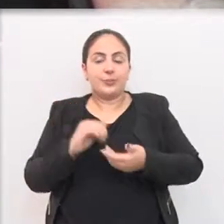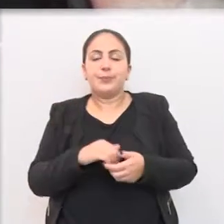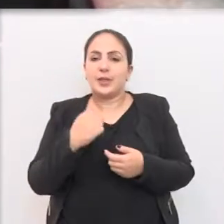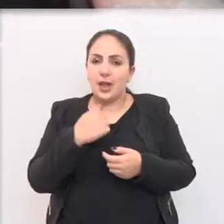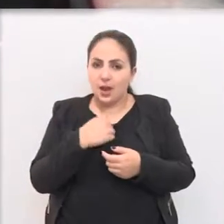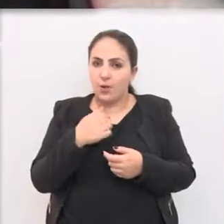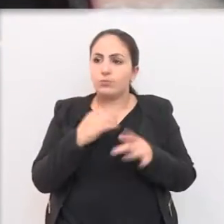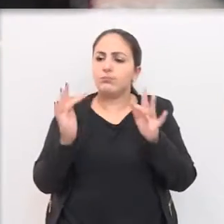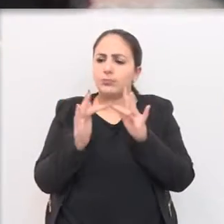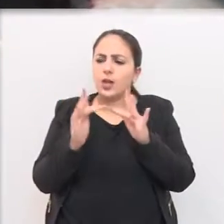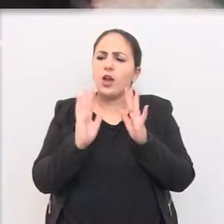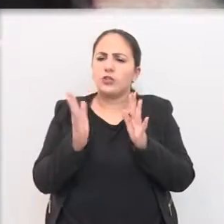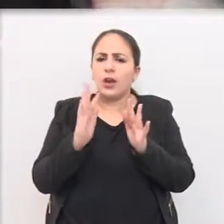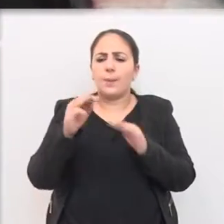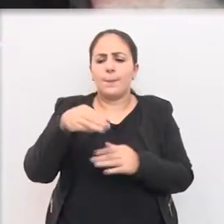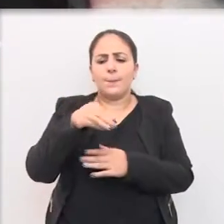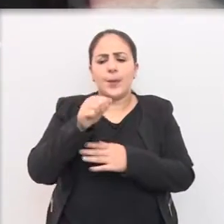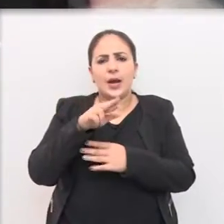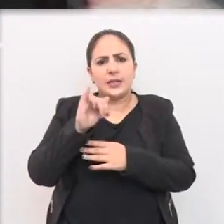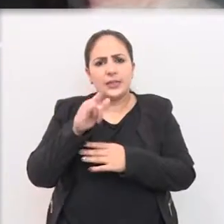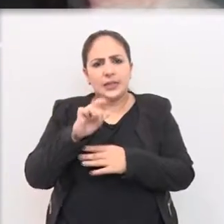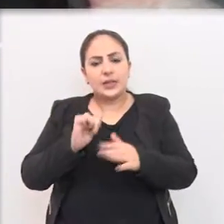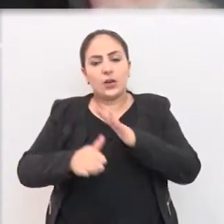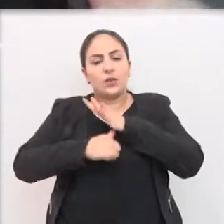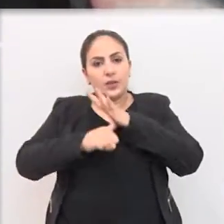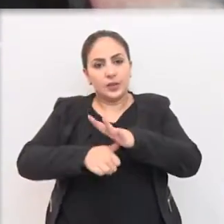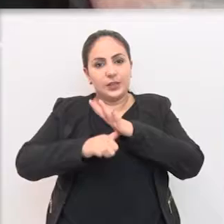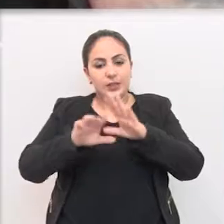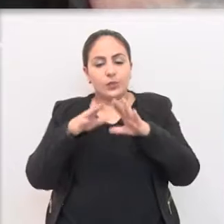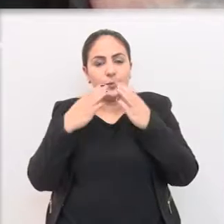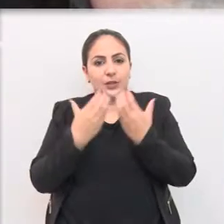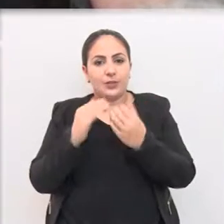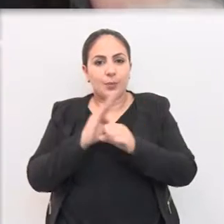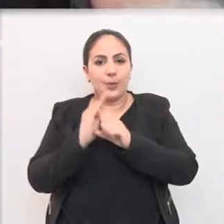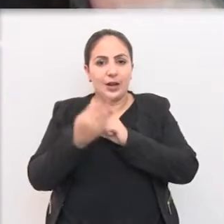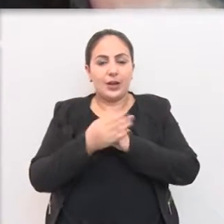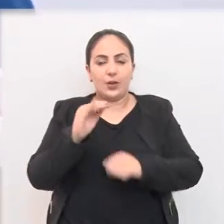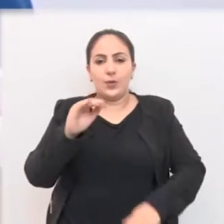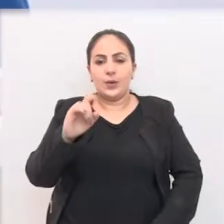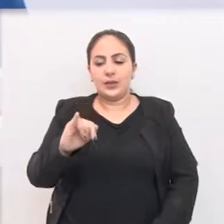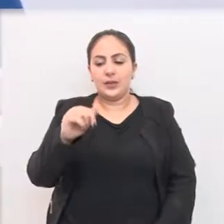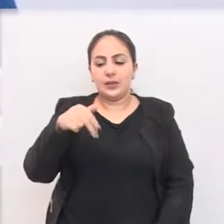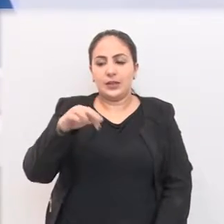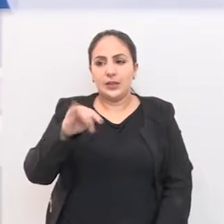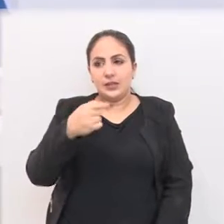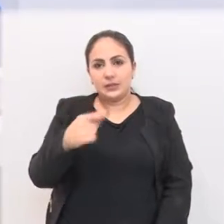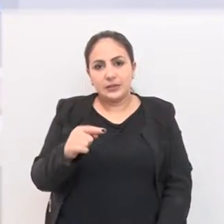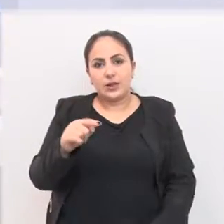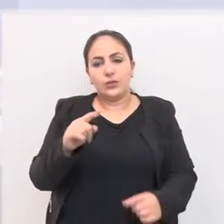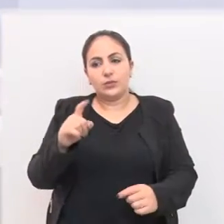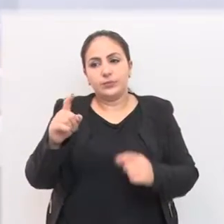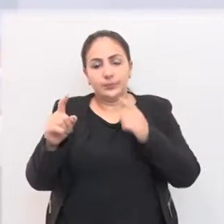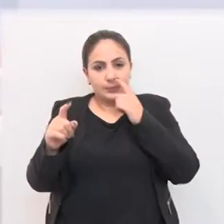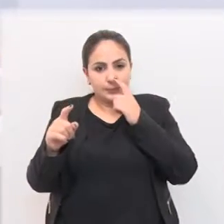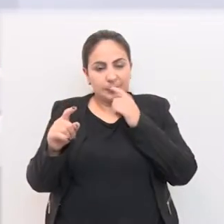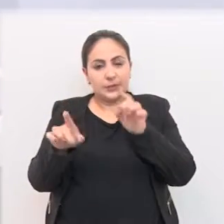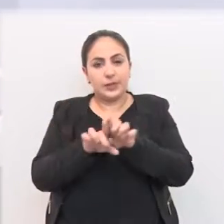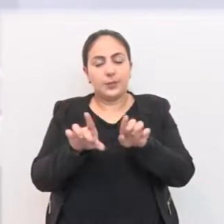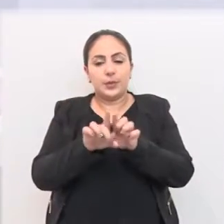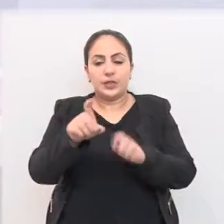a satisfação de conviver com a Marilene, líder comunitária do bairro Integração, da Xangri-Lá, no tempo